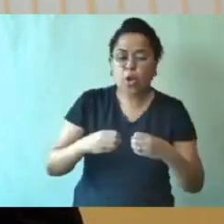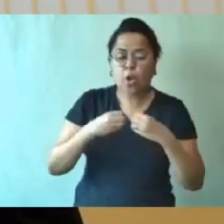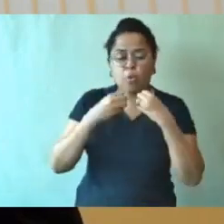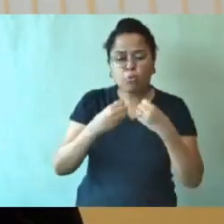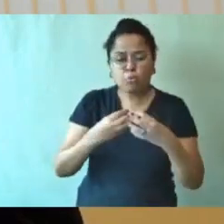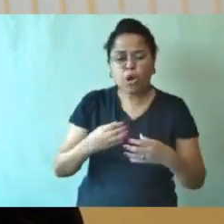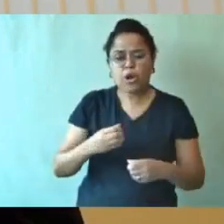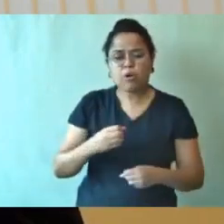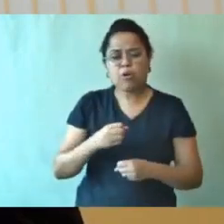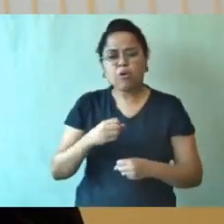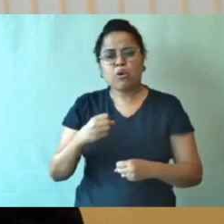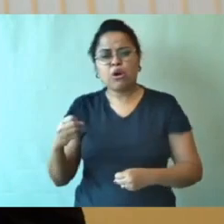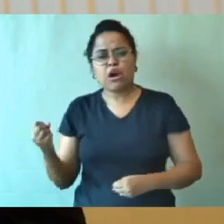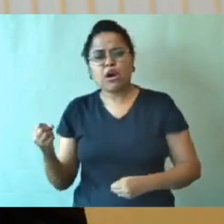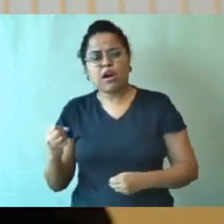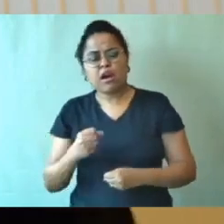todos.